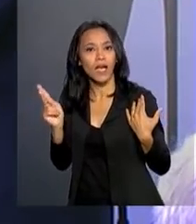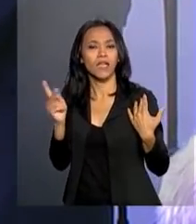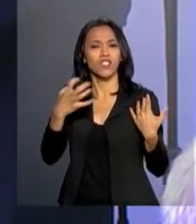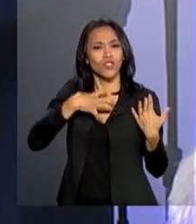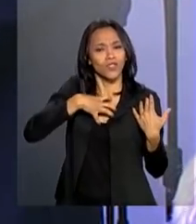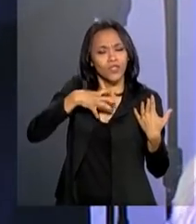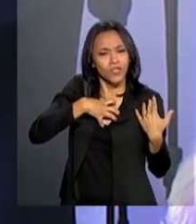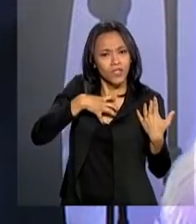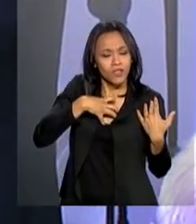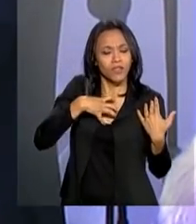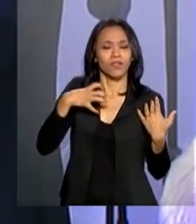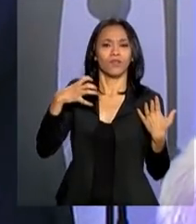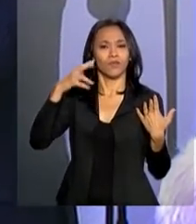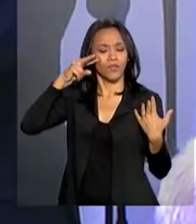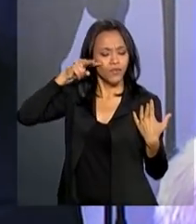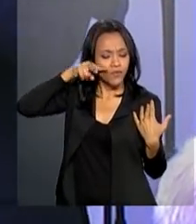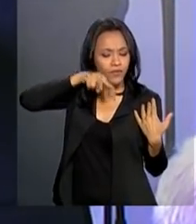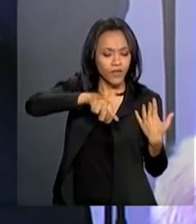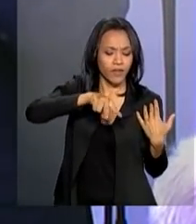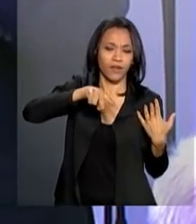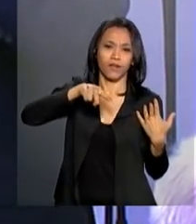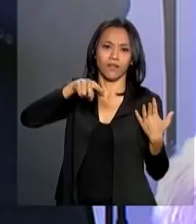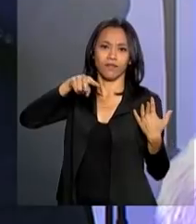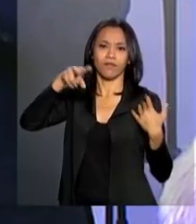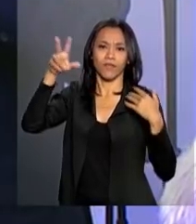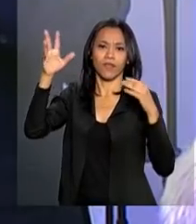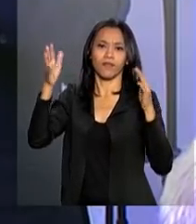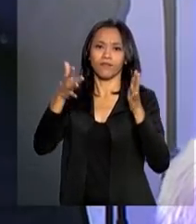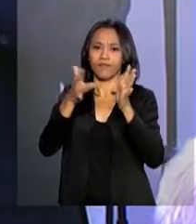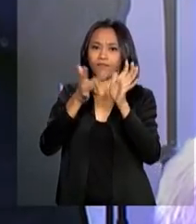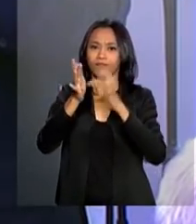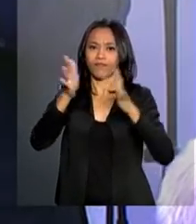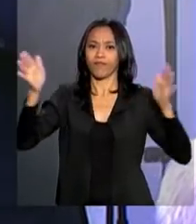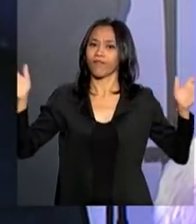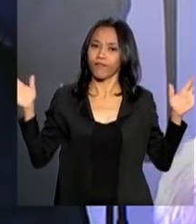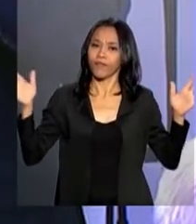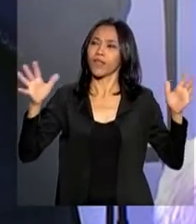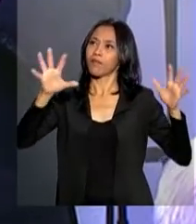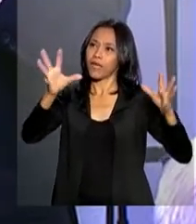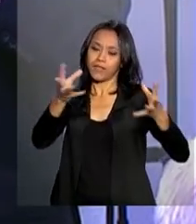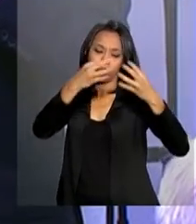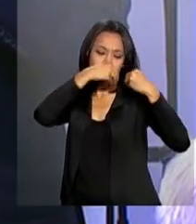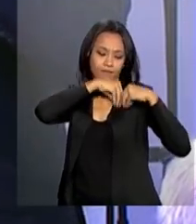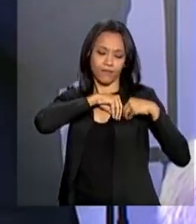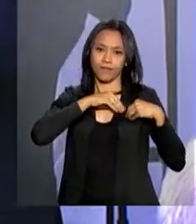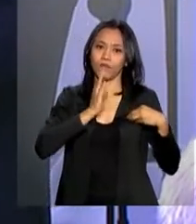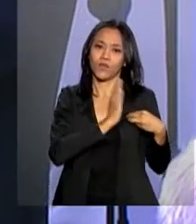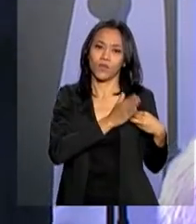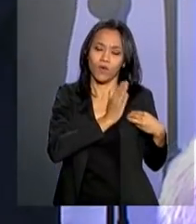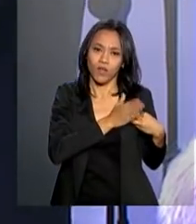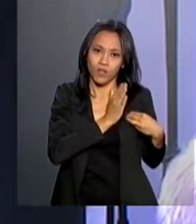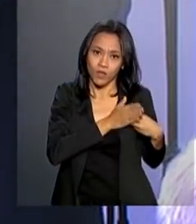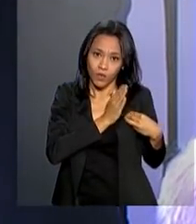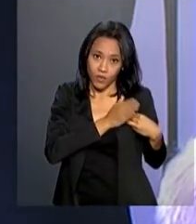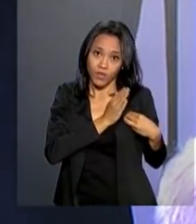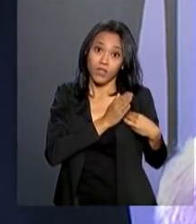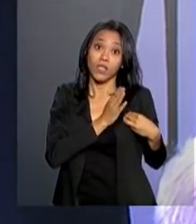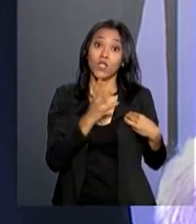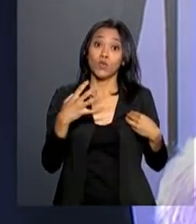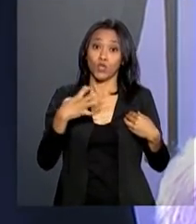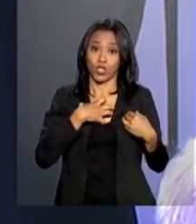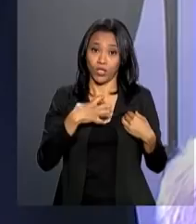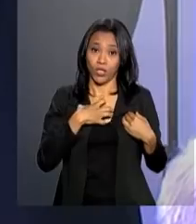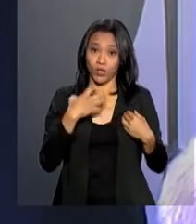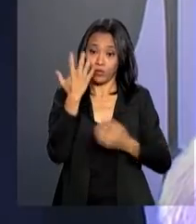esta singeleza se incorpora nos nossos corações. E, de igual maneira, o gesto do braço